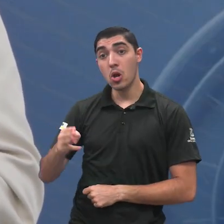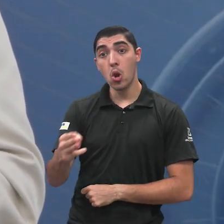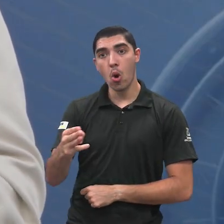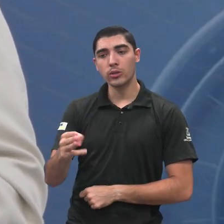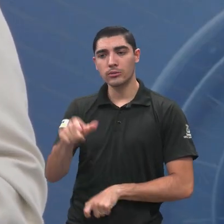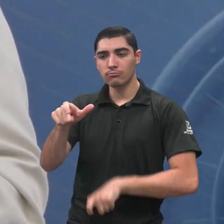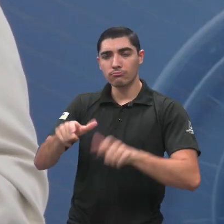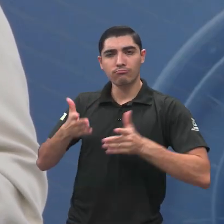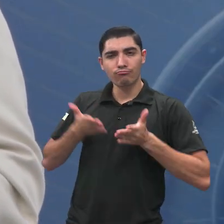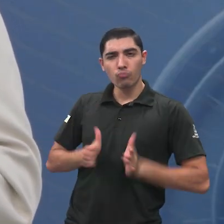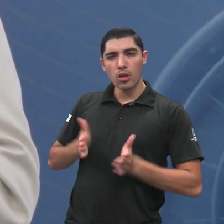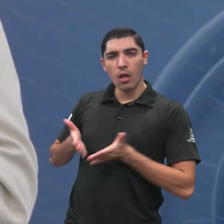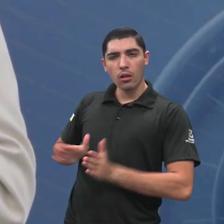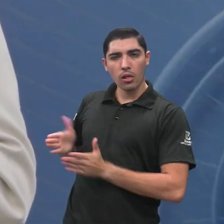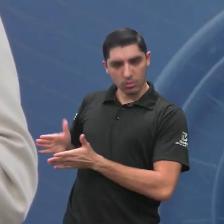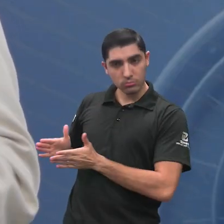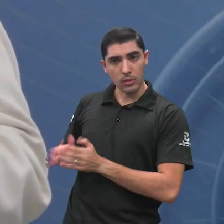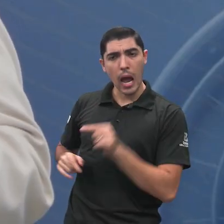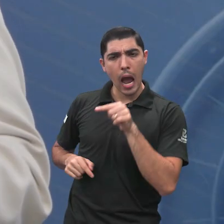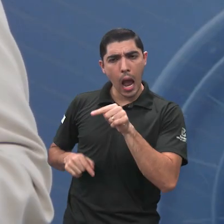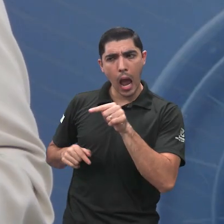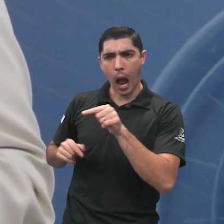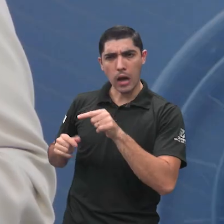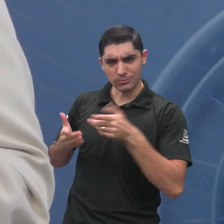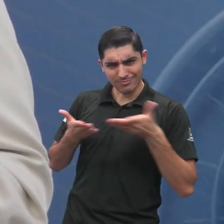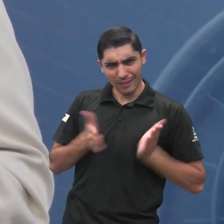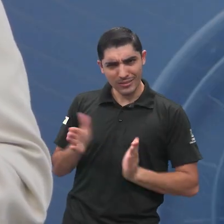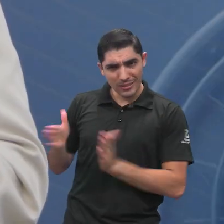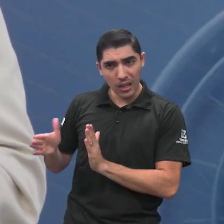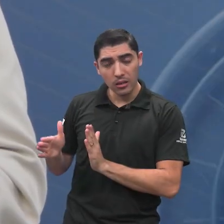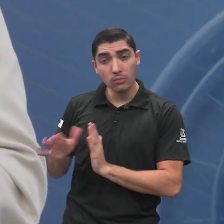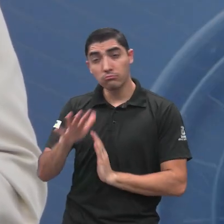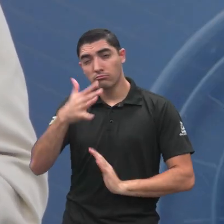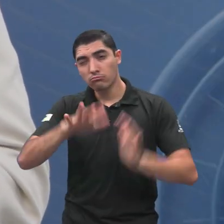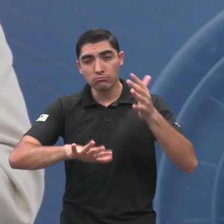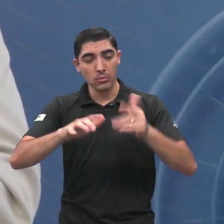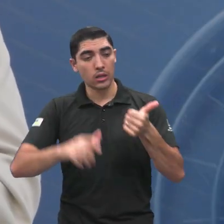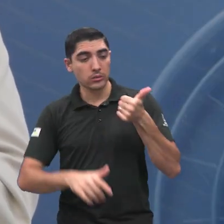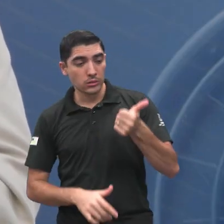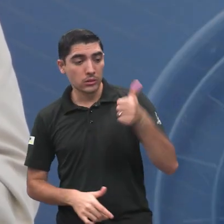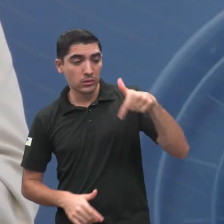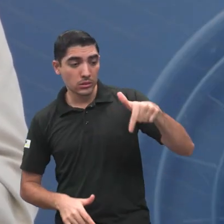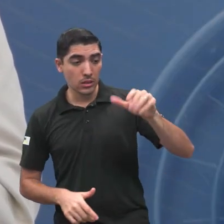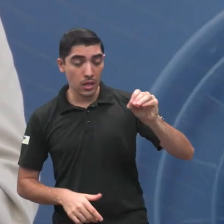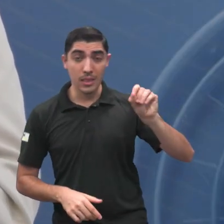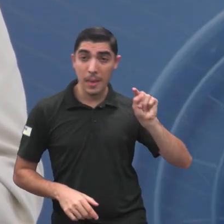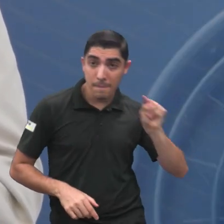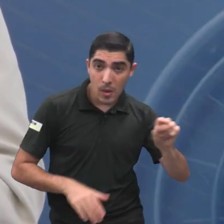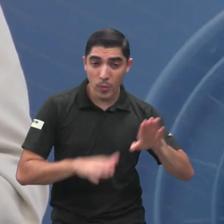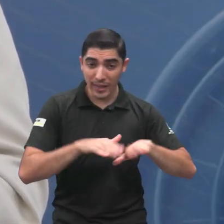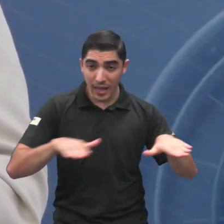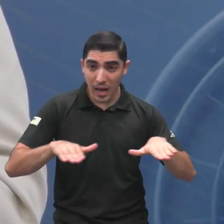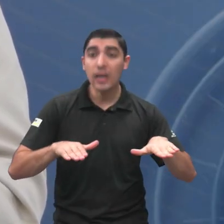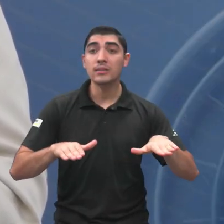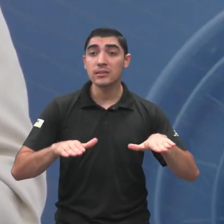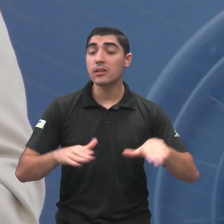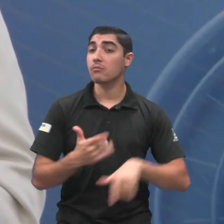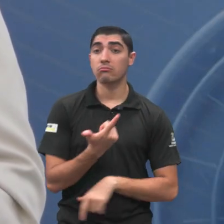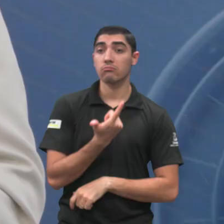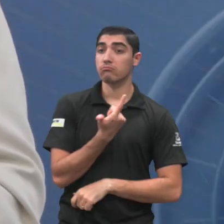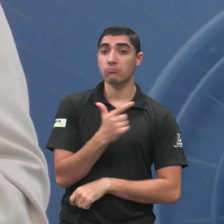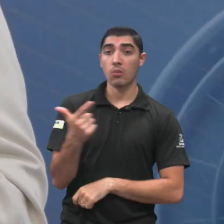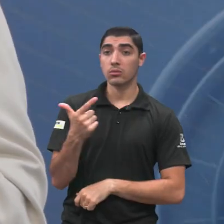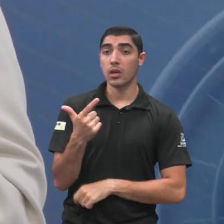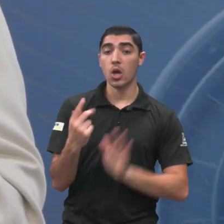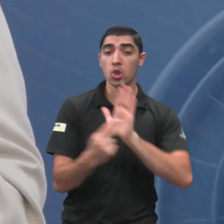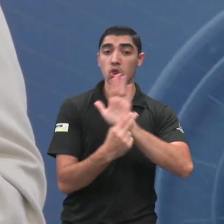2.400.000 nascimentos. E desse total, quase 170.000 crianças foram registradas